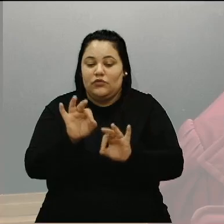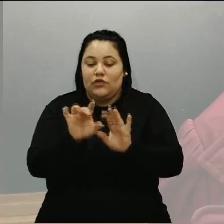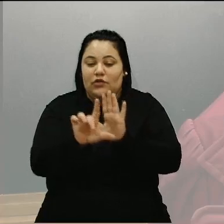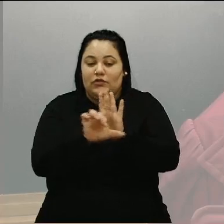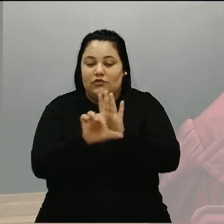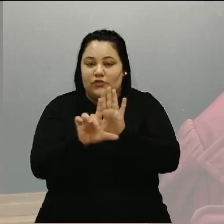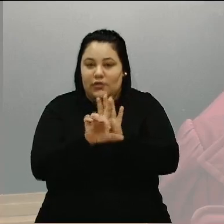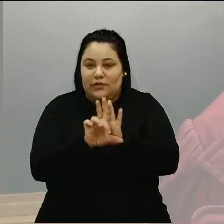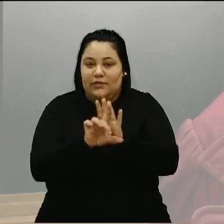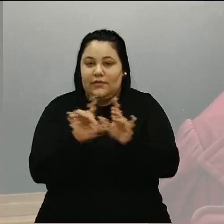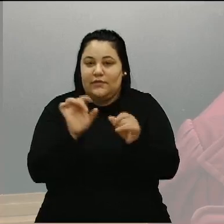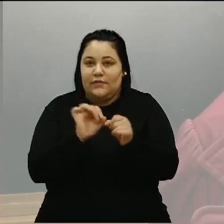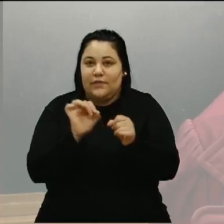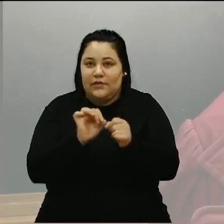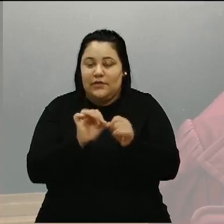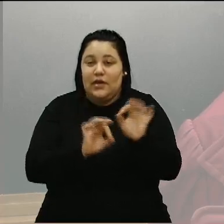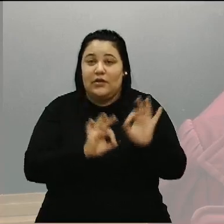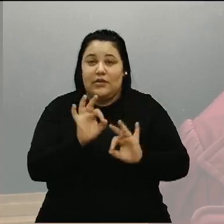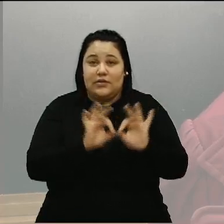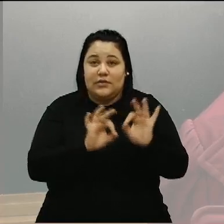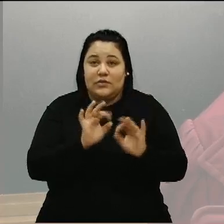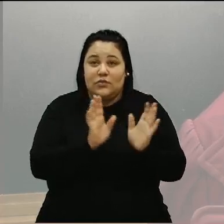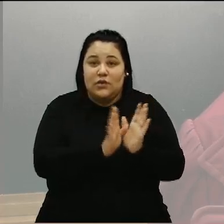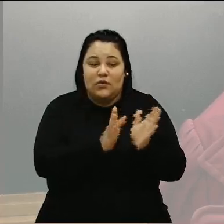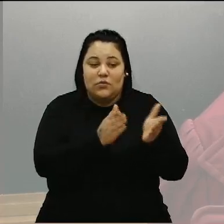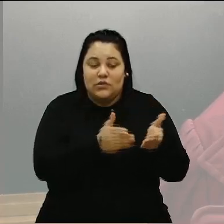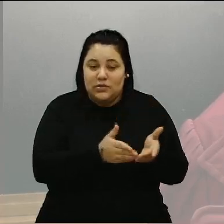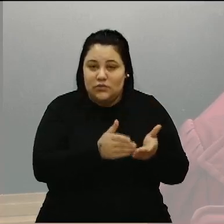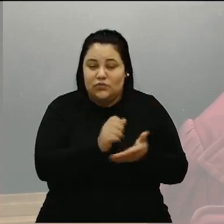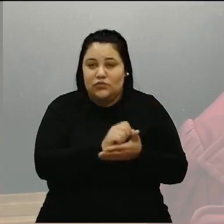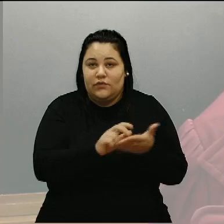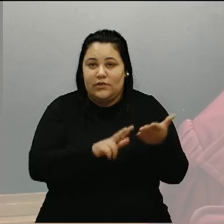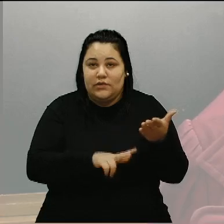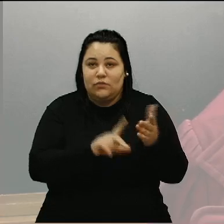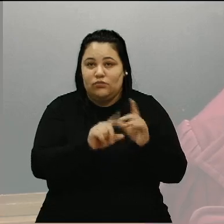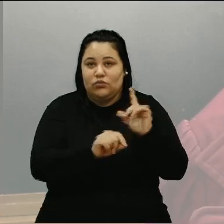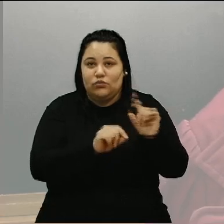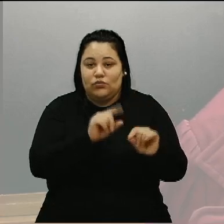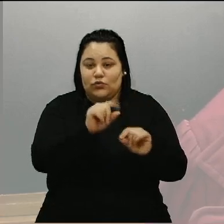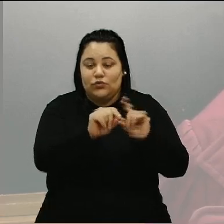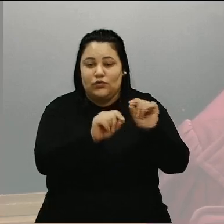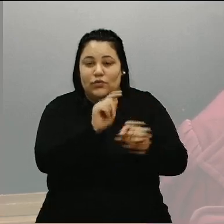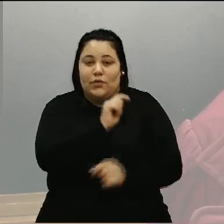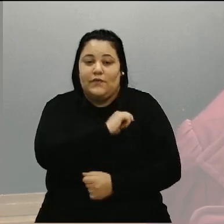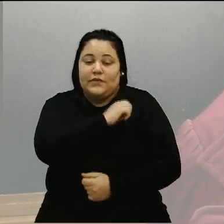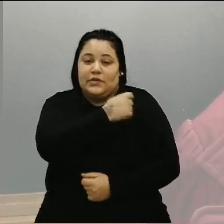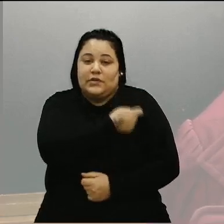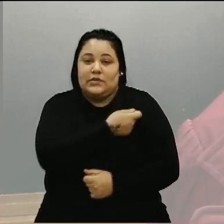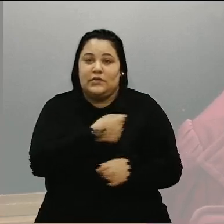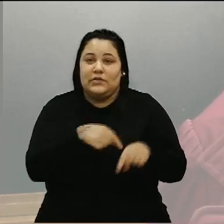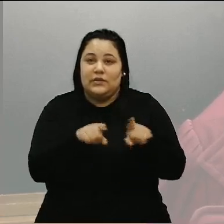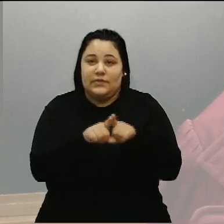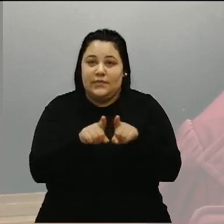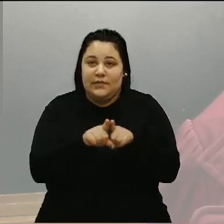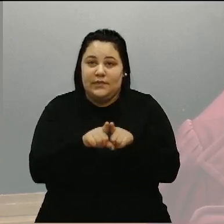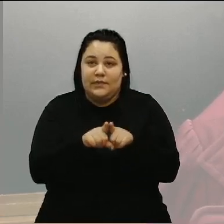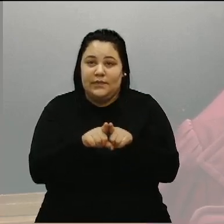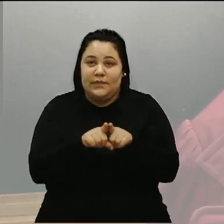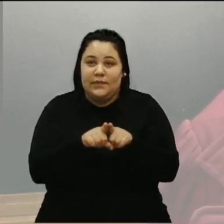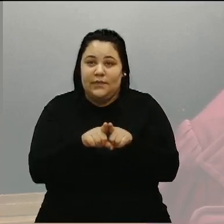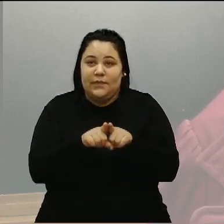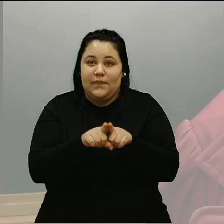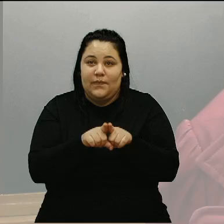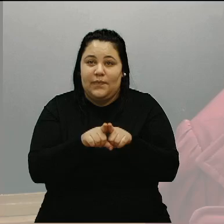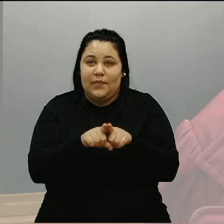propõe a rearticulação da Comissão de Avaliação, Seleção e Fiscalização, CASF. A